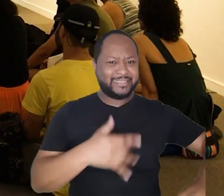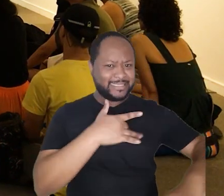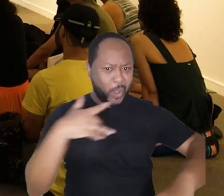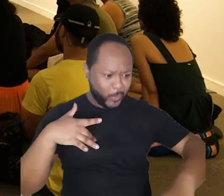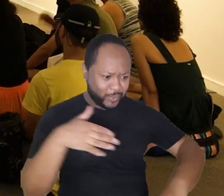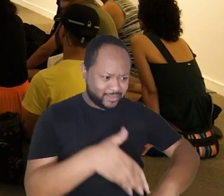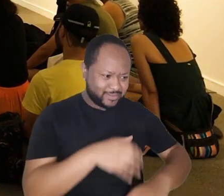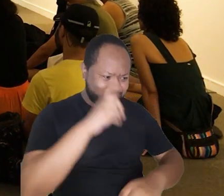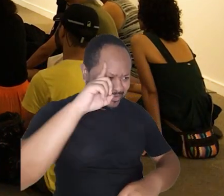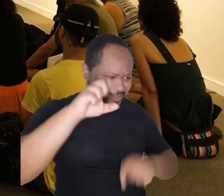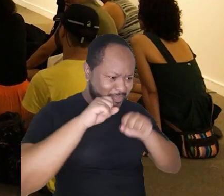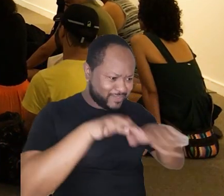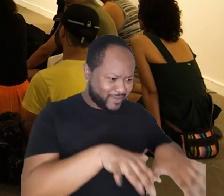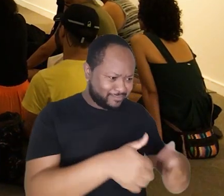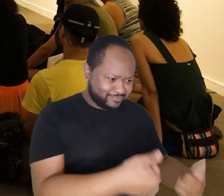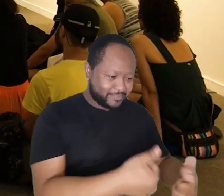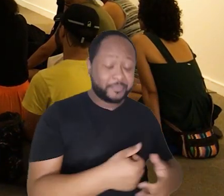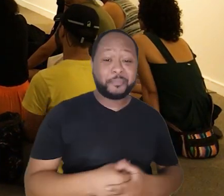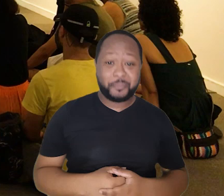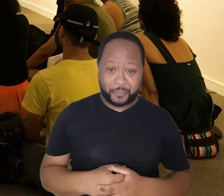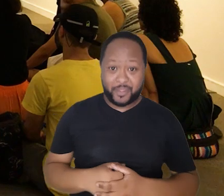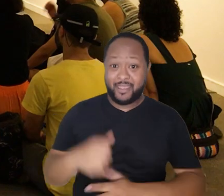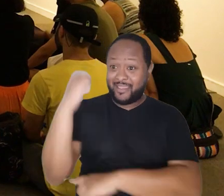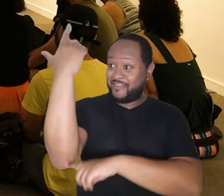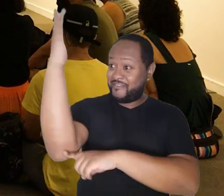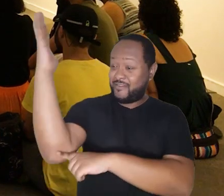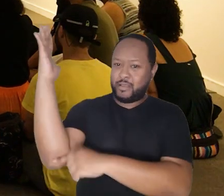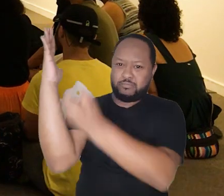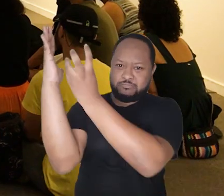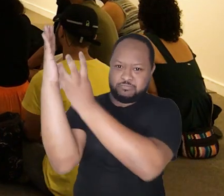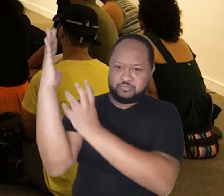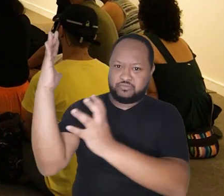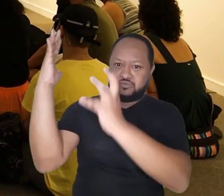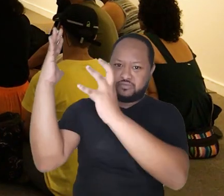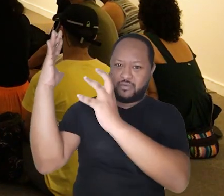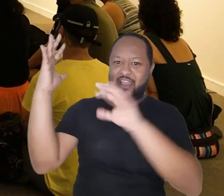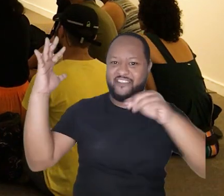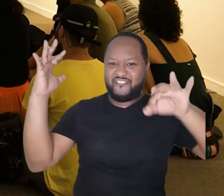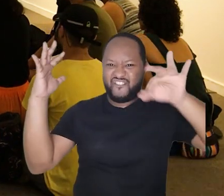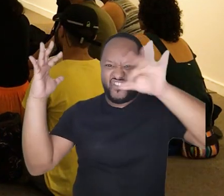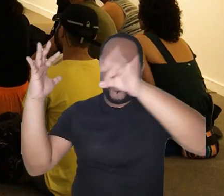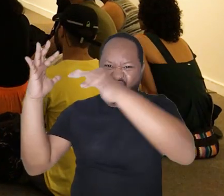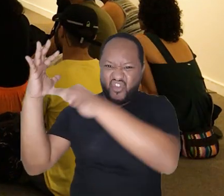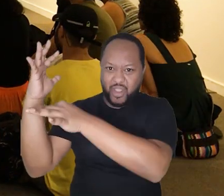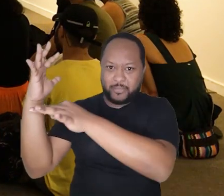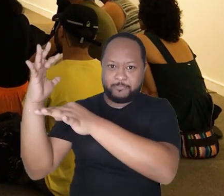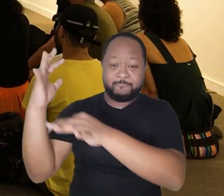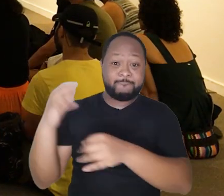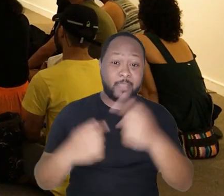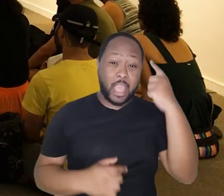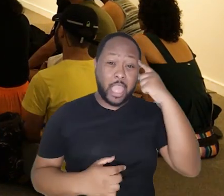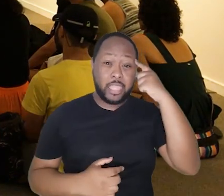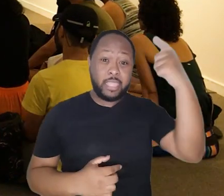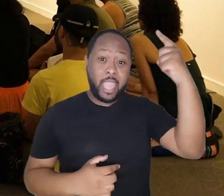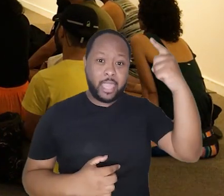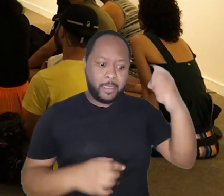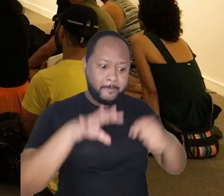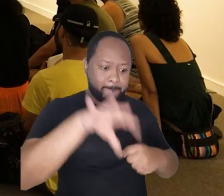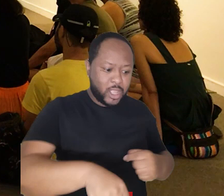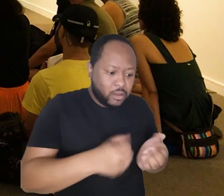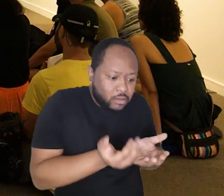vespas. Então, o Anansi teve uma ideia. Ele pegou uma pequena